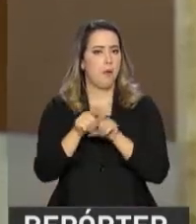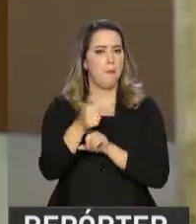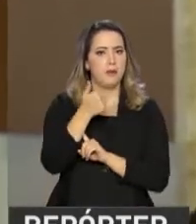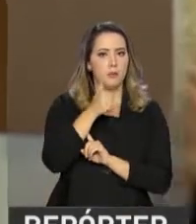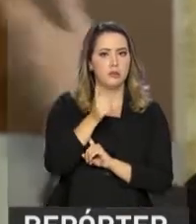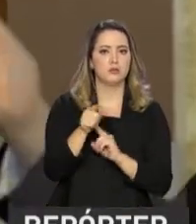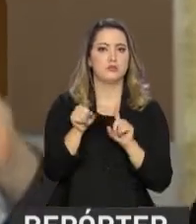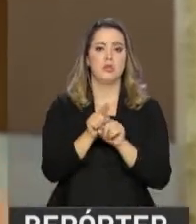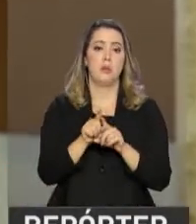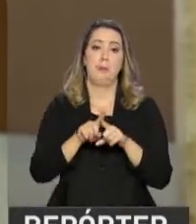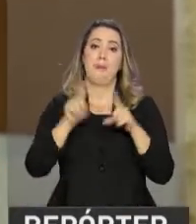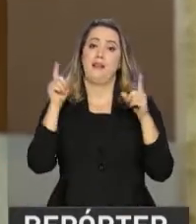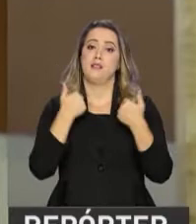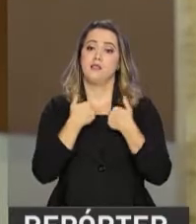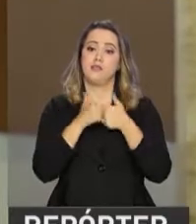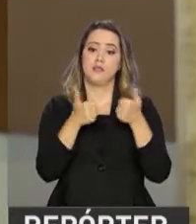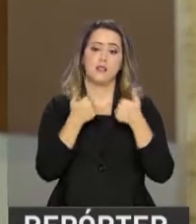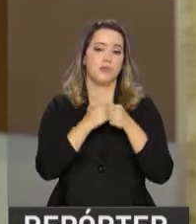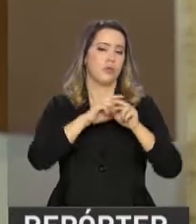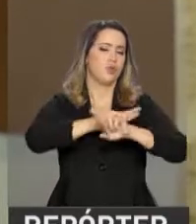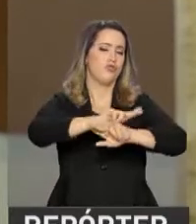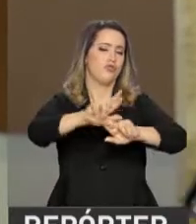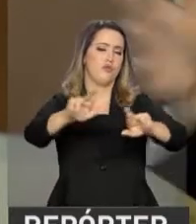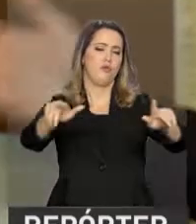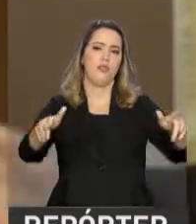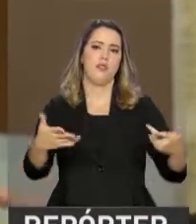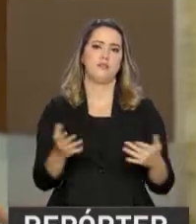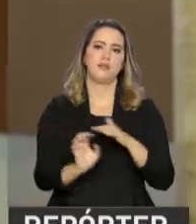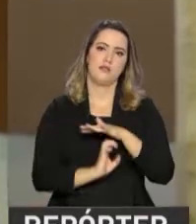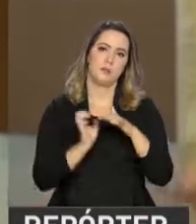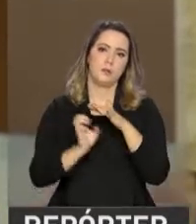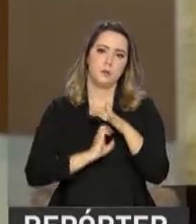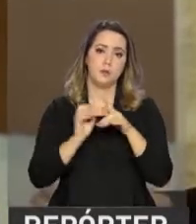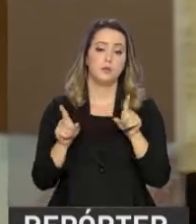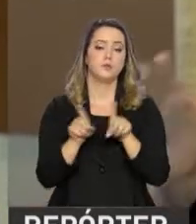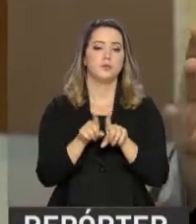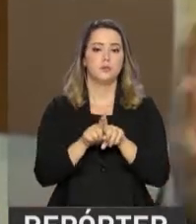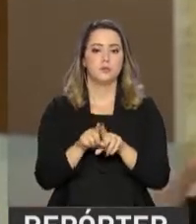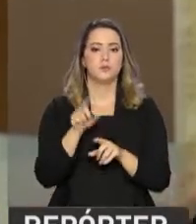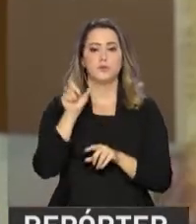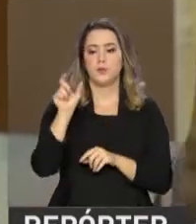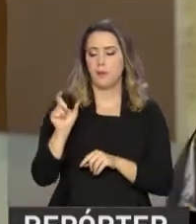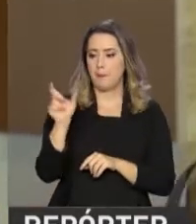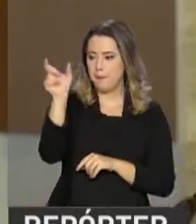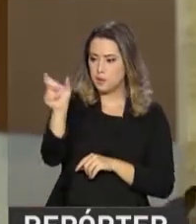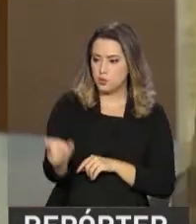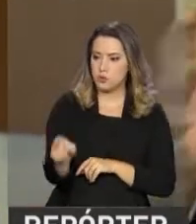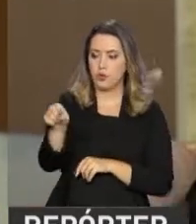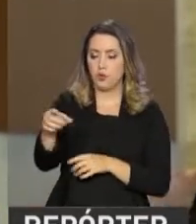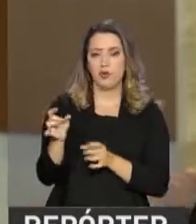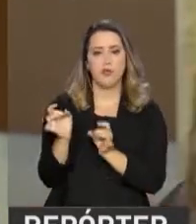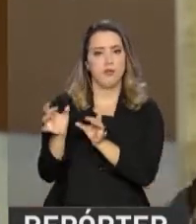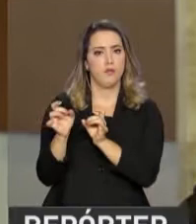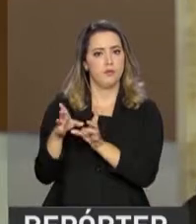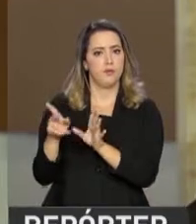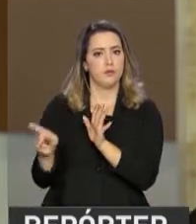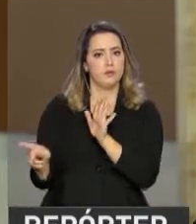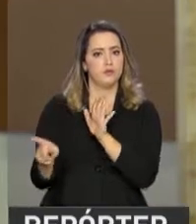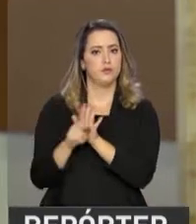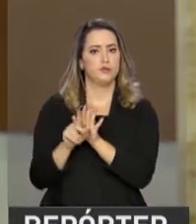transporte, fornecedores dos mais diversos tipos e tal, até aquele camelô que está ali vendendo a